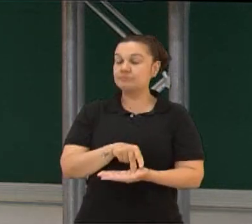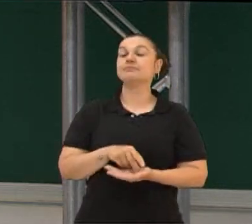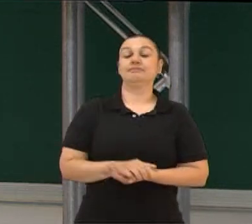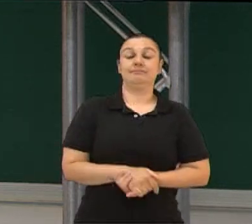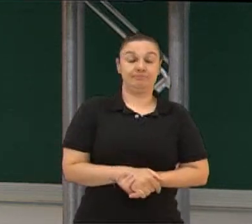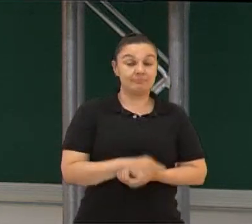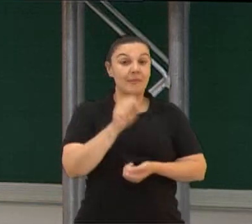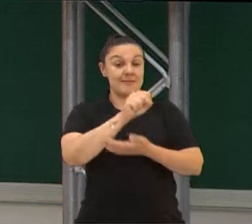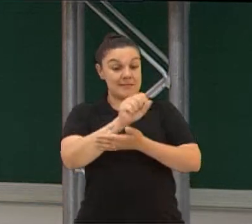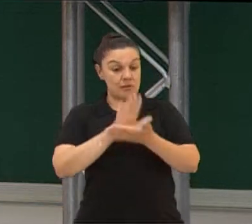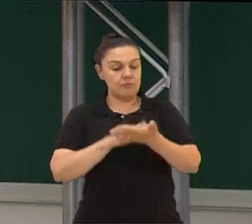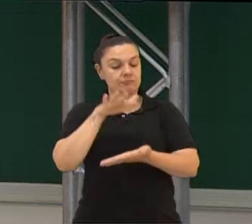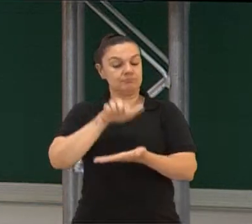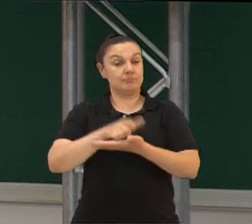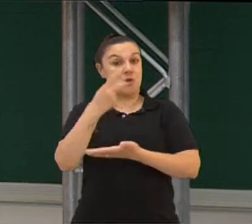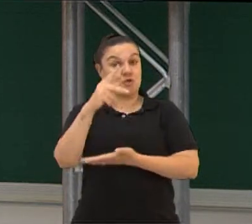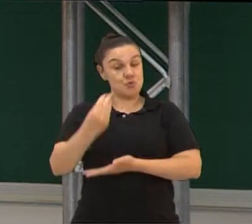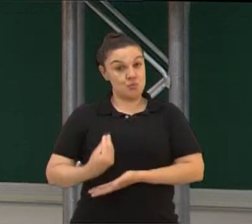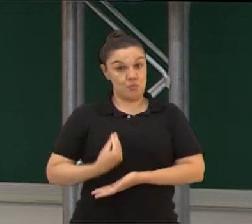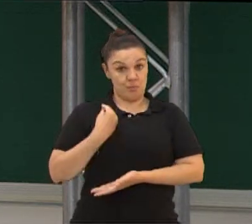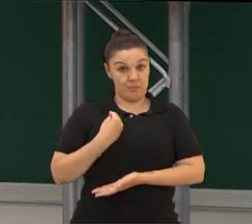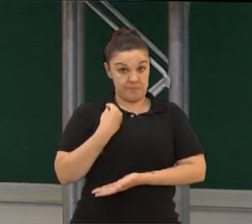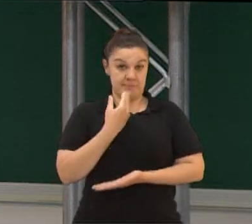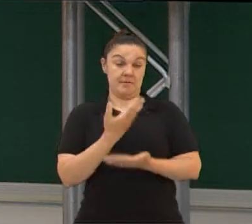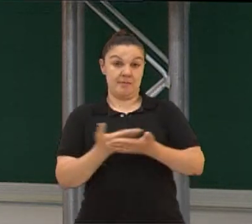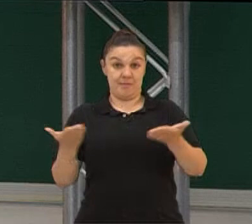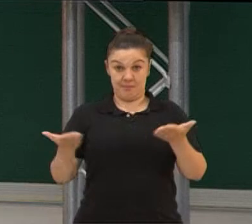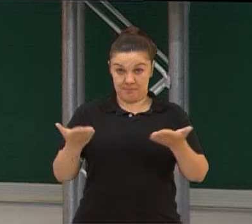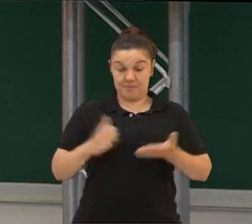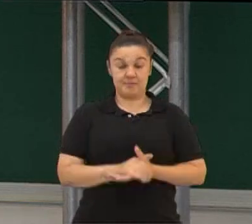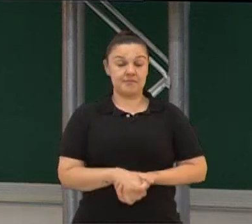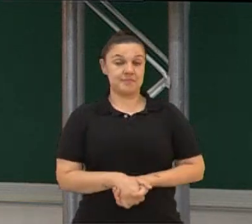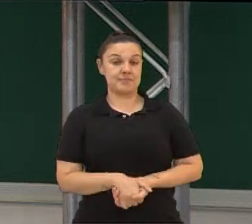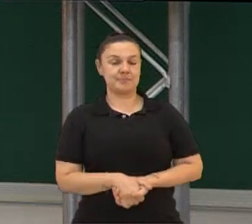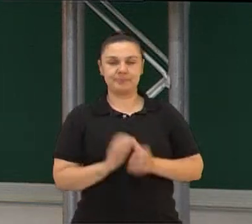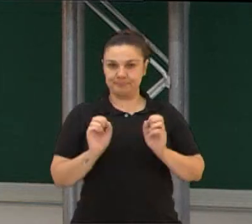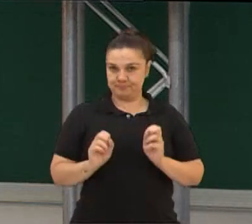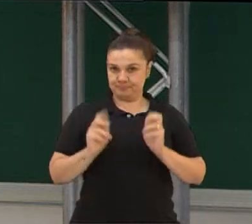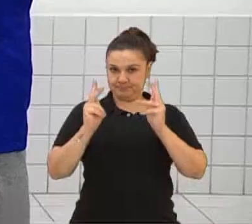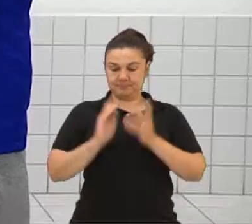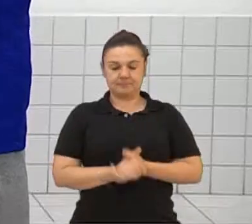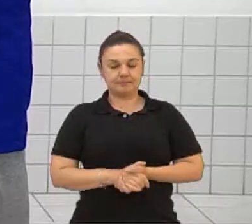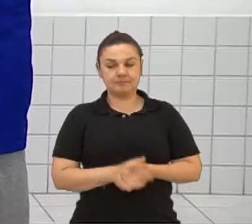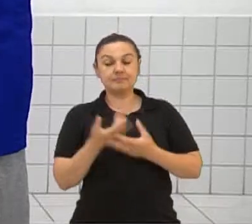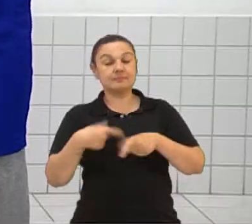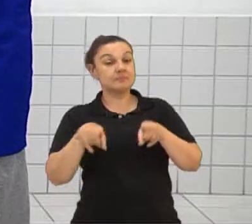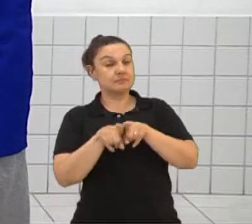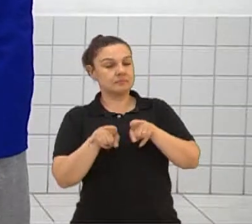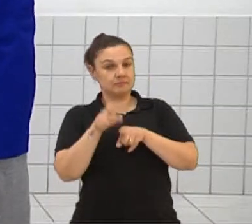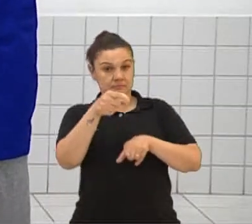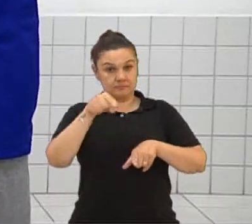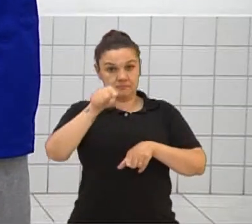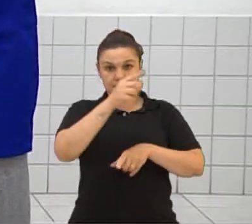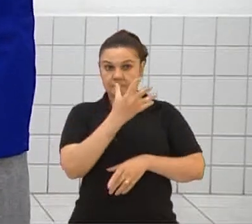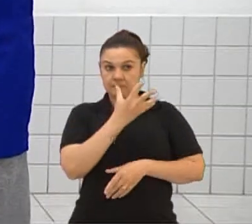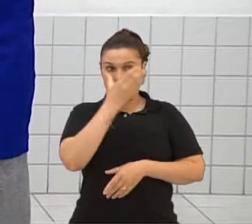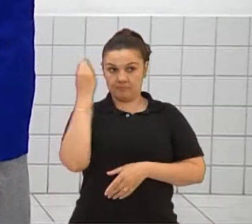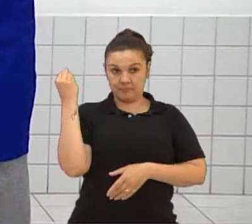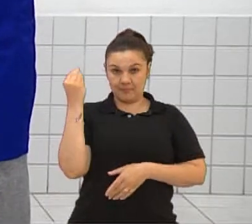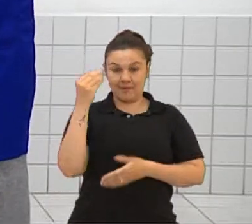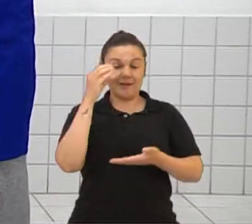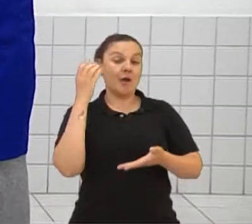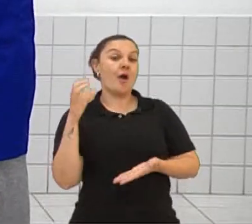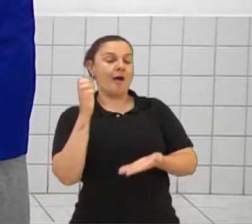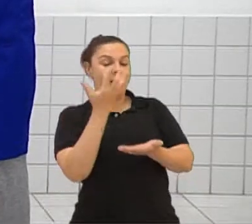essa atividade que vai garantir a presença de vocês na aula de hoje, ok? E também não esqueçam de pegar o